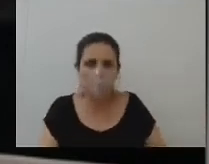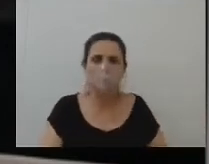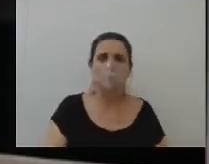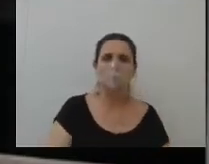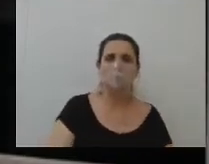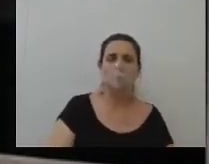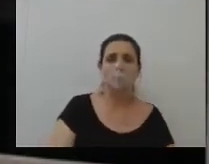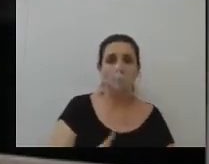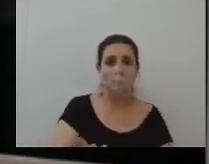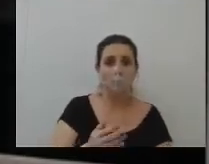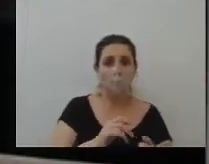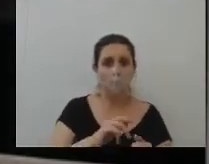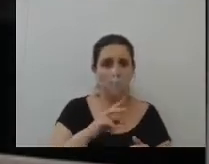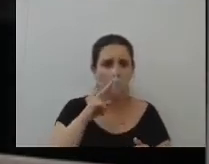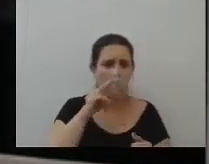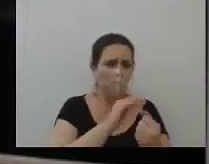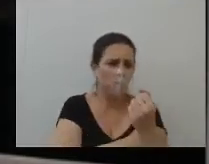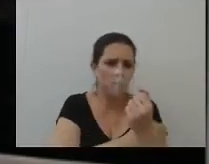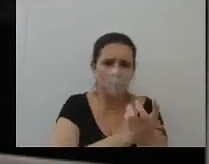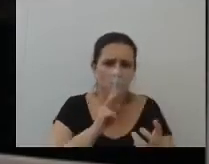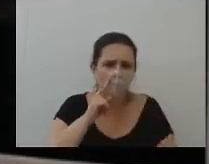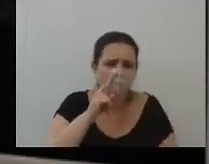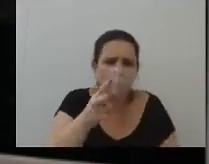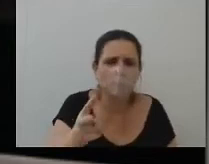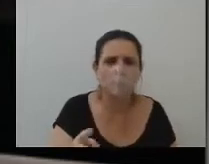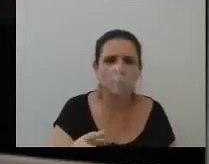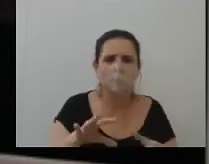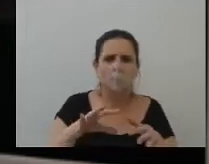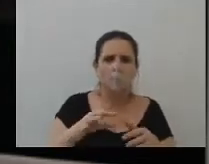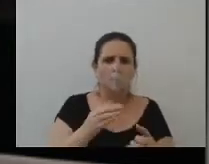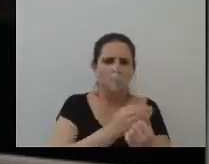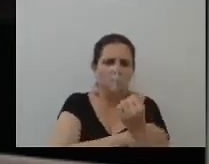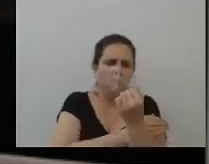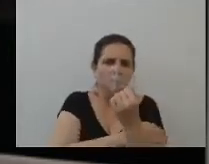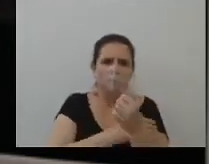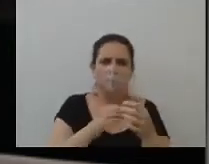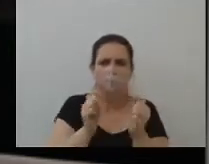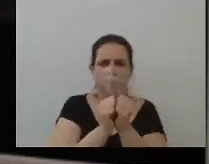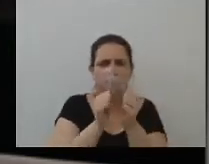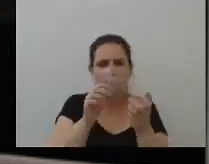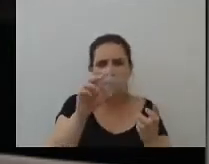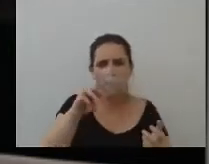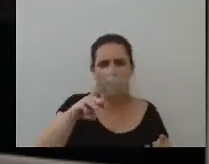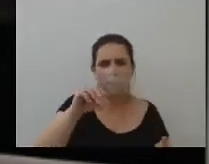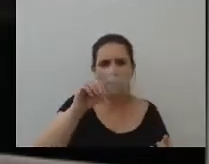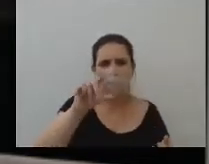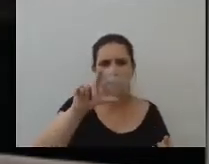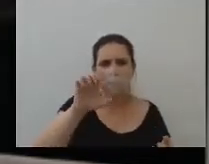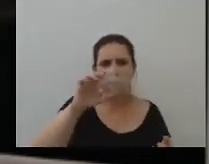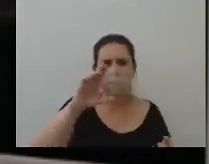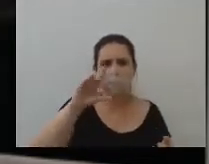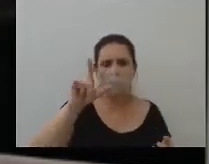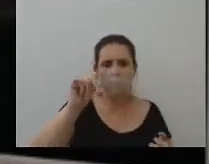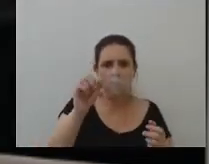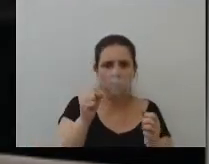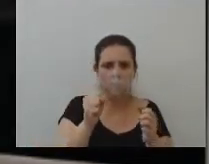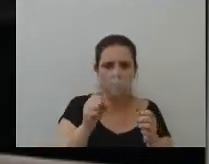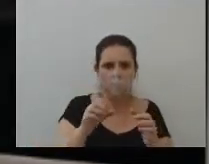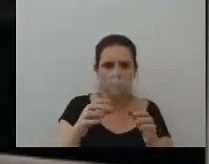força é fortíssima entre as moléculas. Fortíssima. Segurando para que ela não